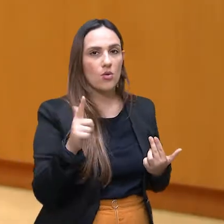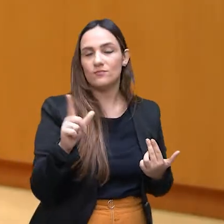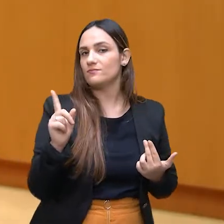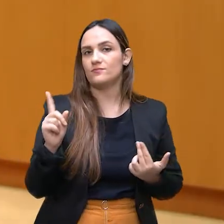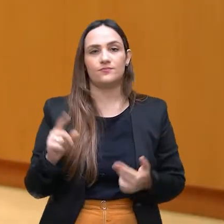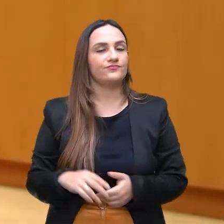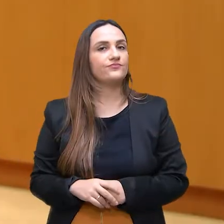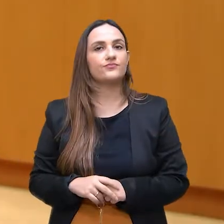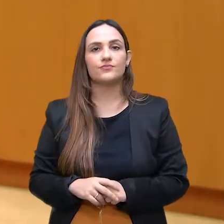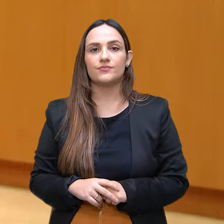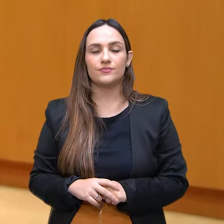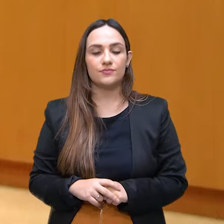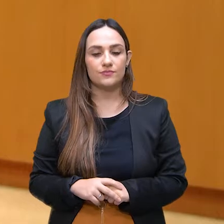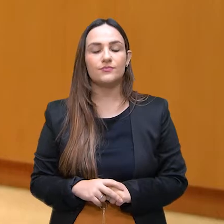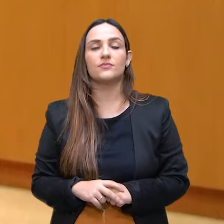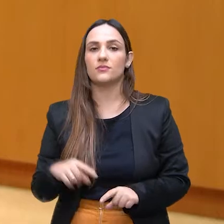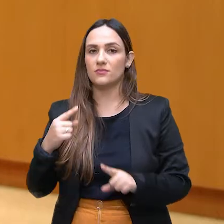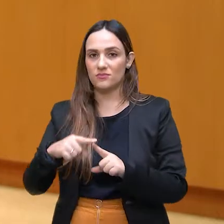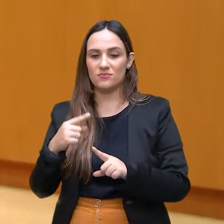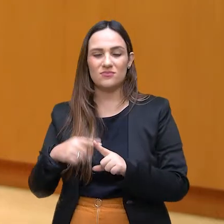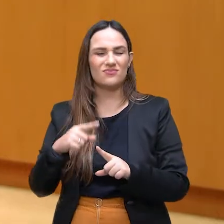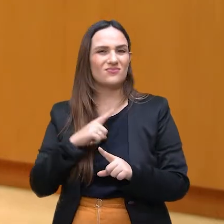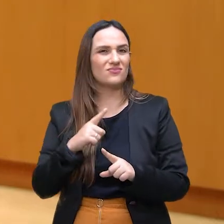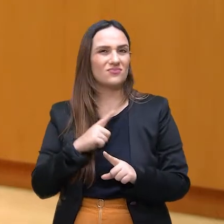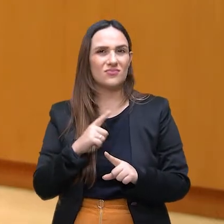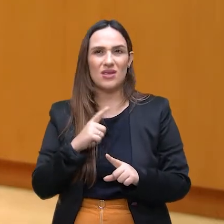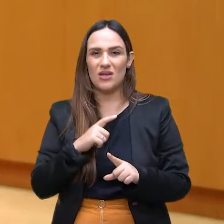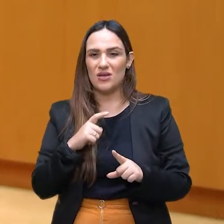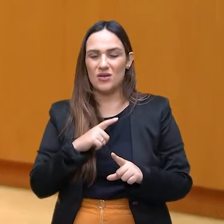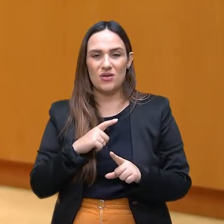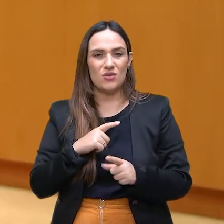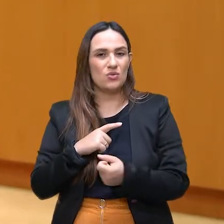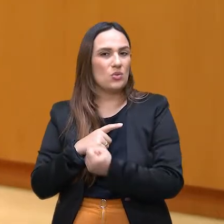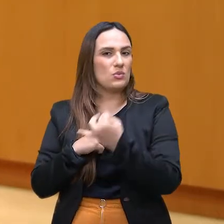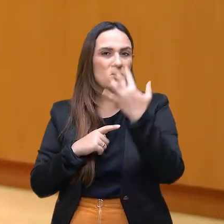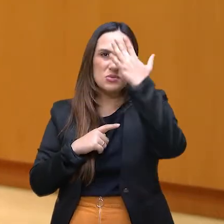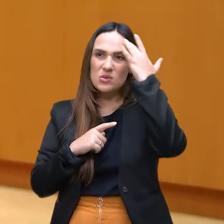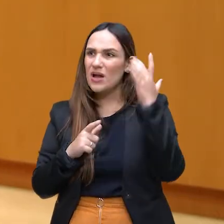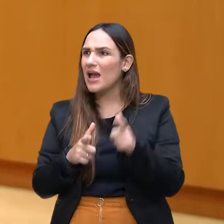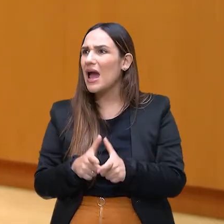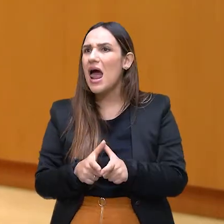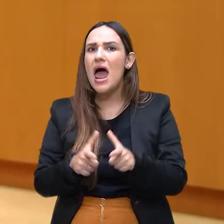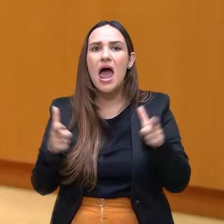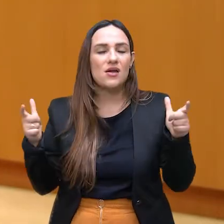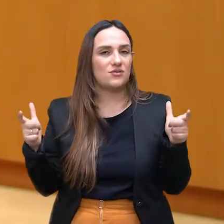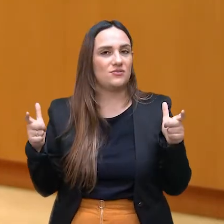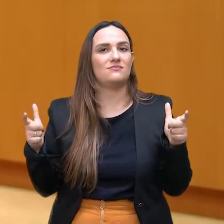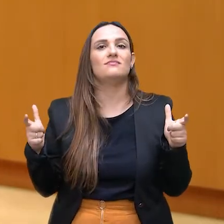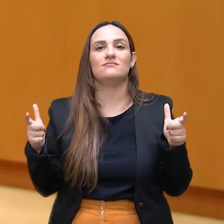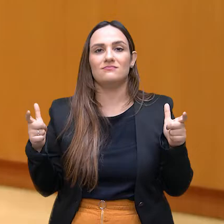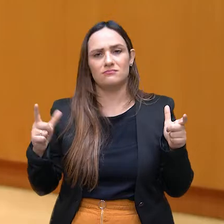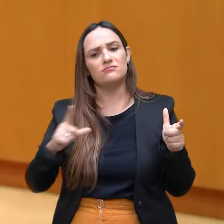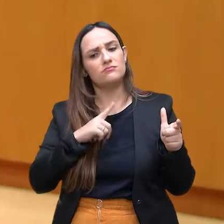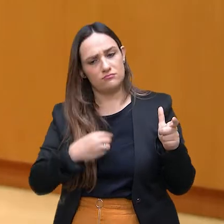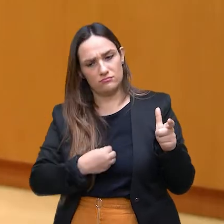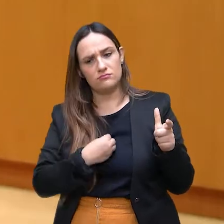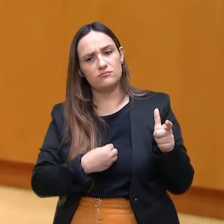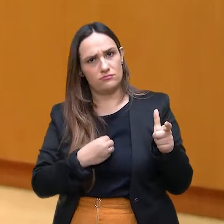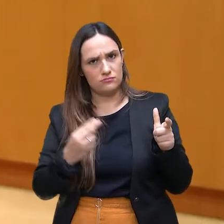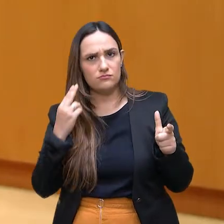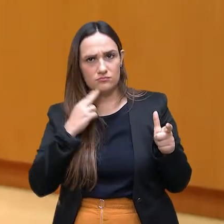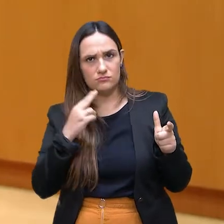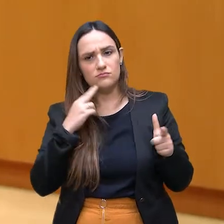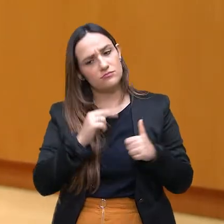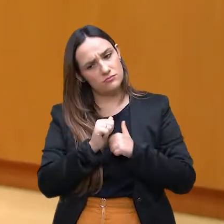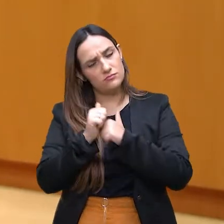ele agrega um número muito maior de integrantes e todos eles participam efetivamente. E